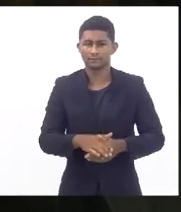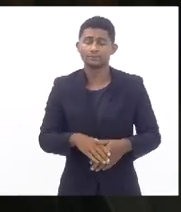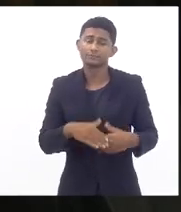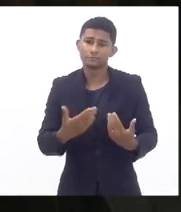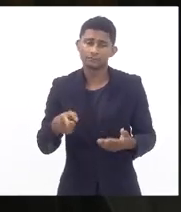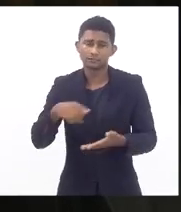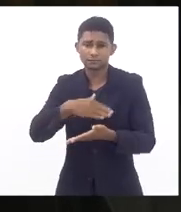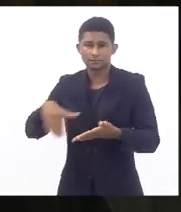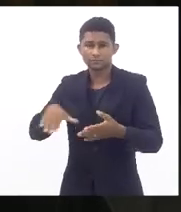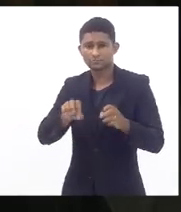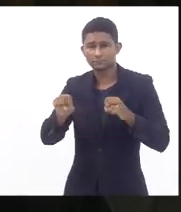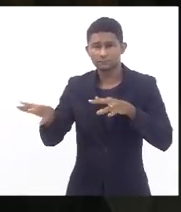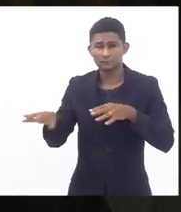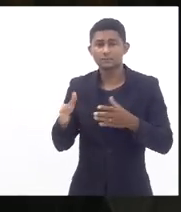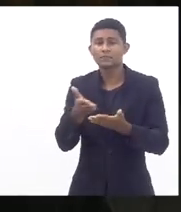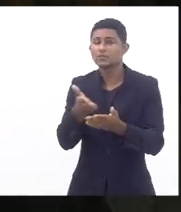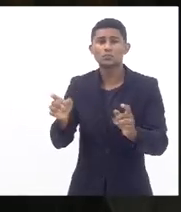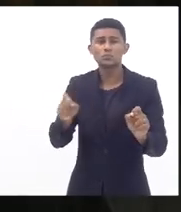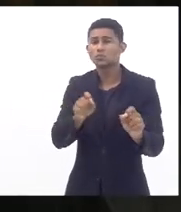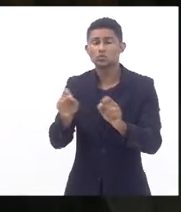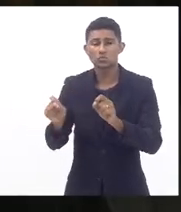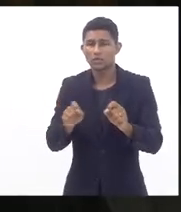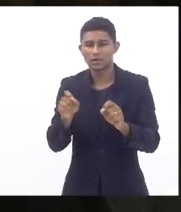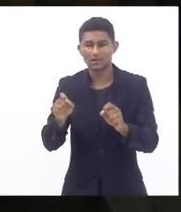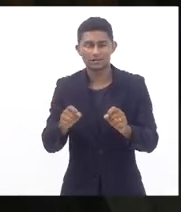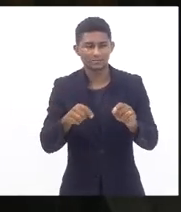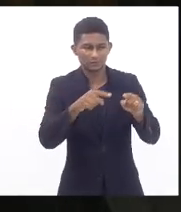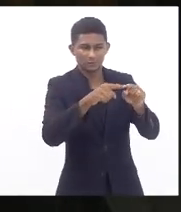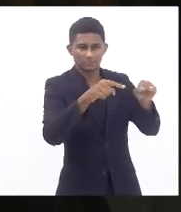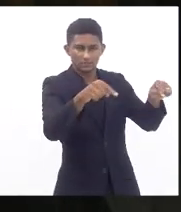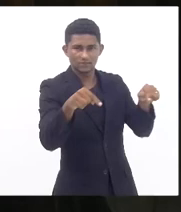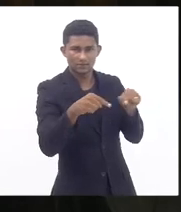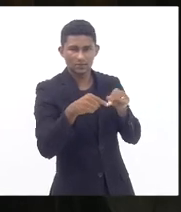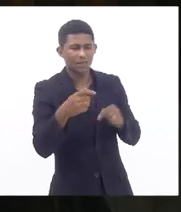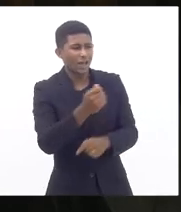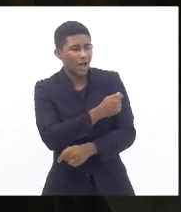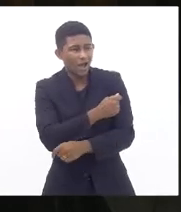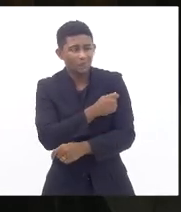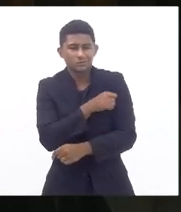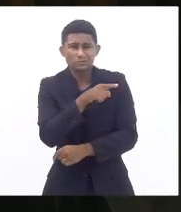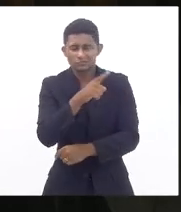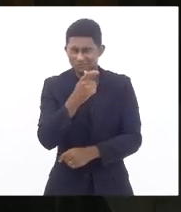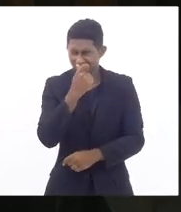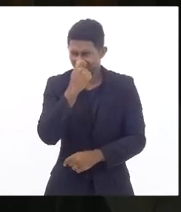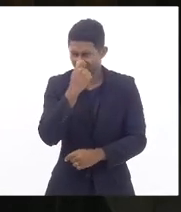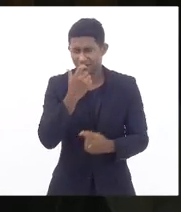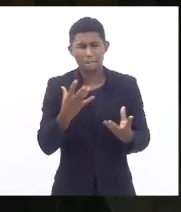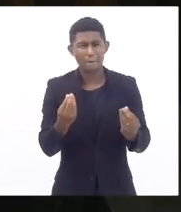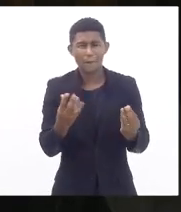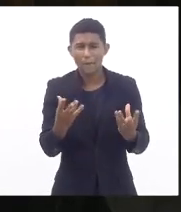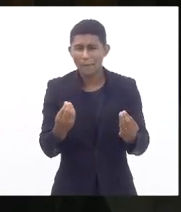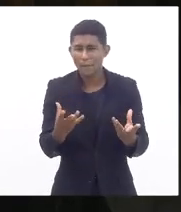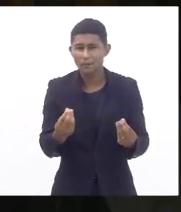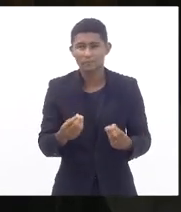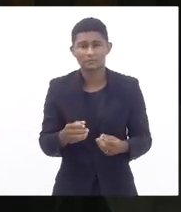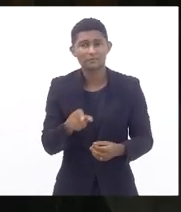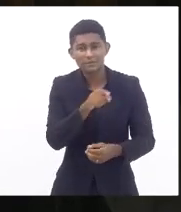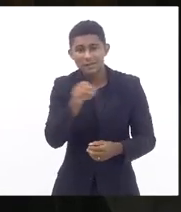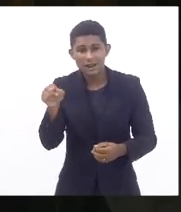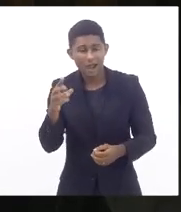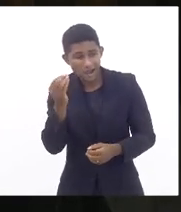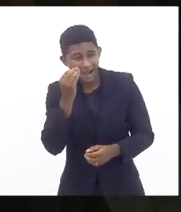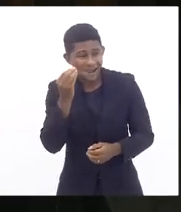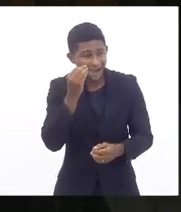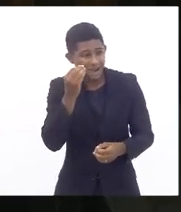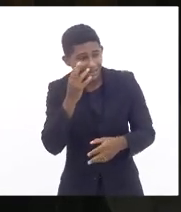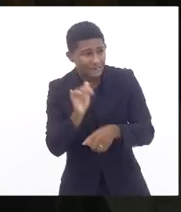feito salas de aulas cheias, tem tido uma série de medidas burocráticas para tentar otimizar